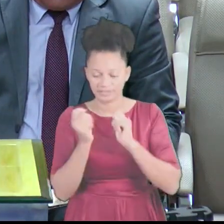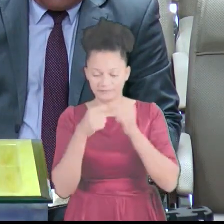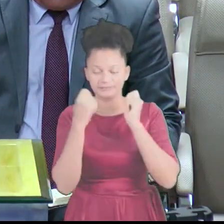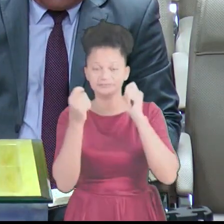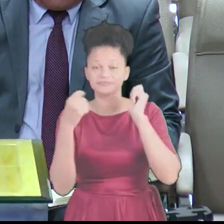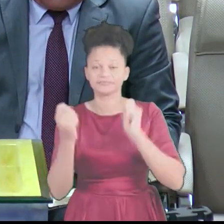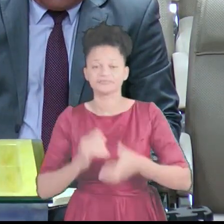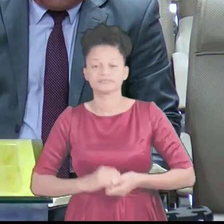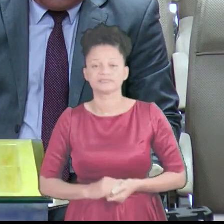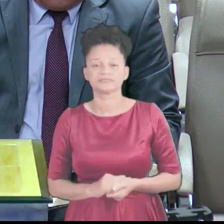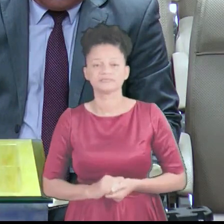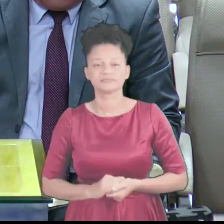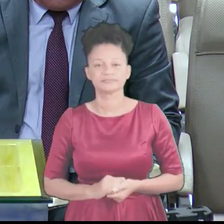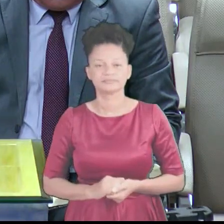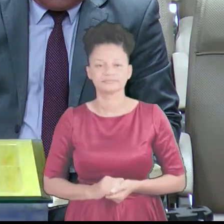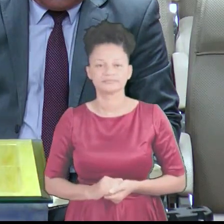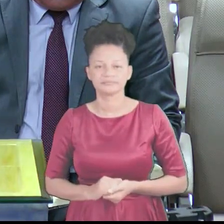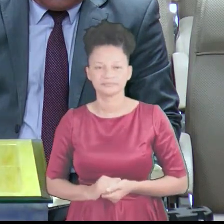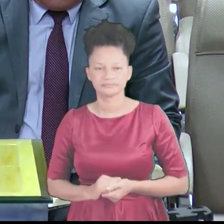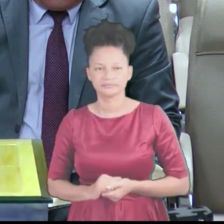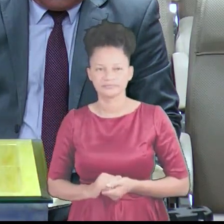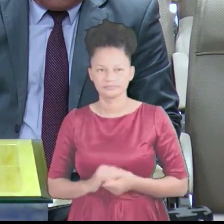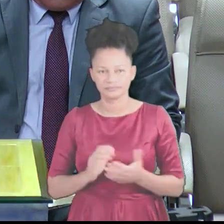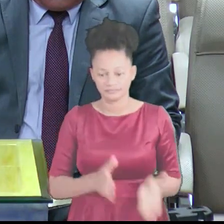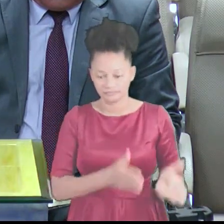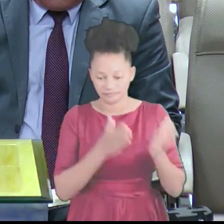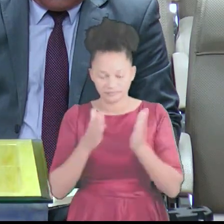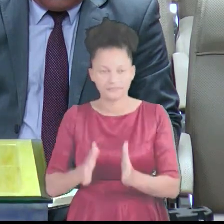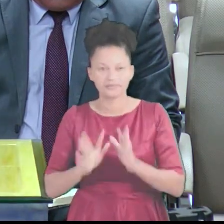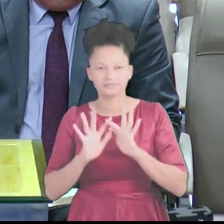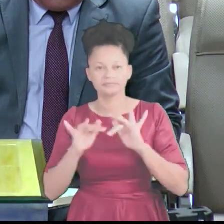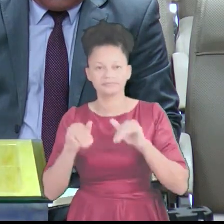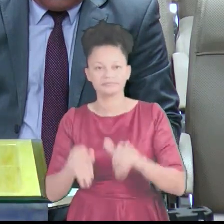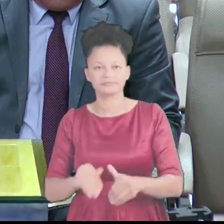Aleluia. Deixa eu partir para finalizar.